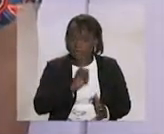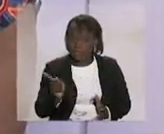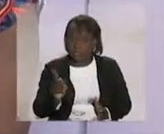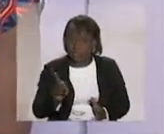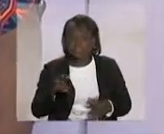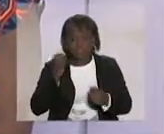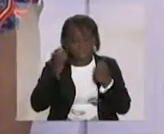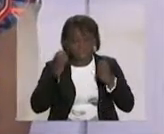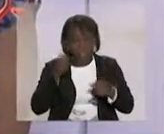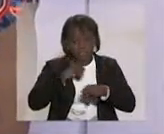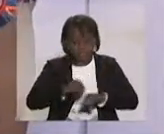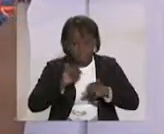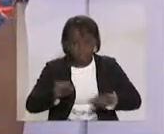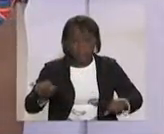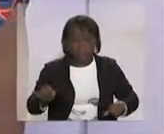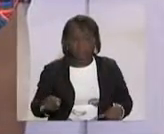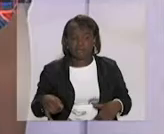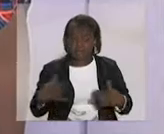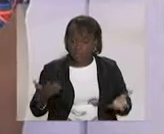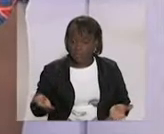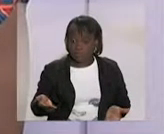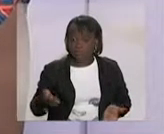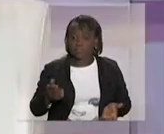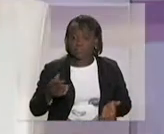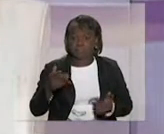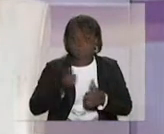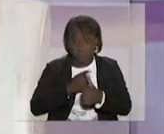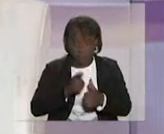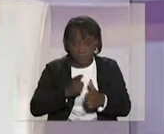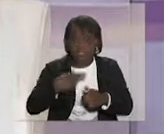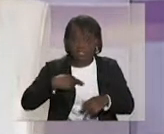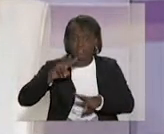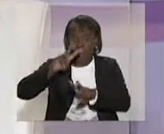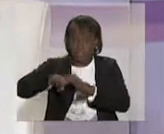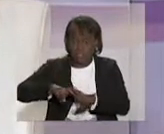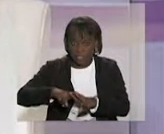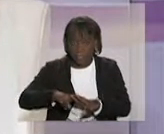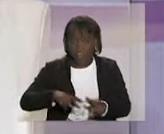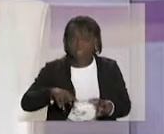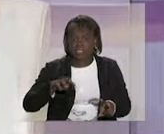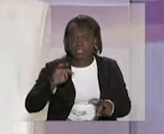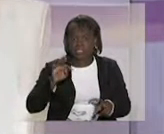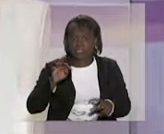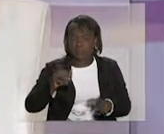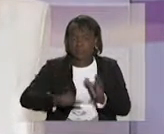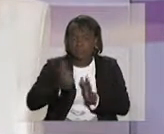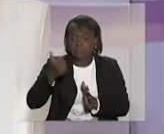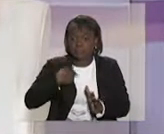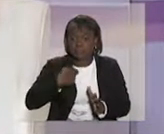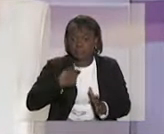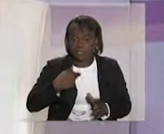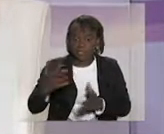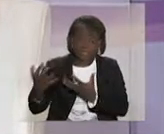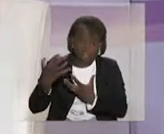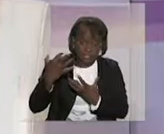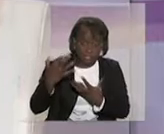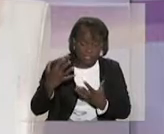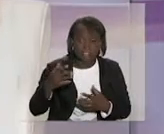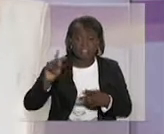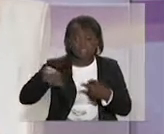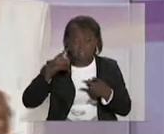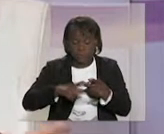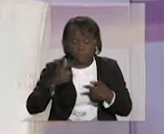Calo também estava muito forte, né, nessa campanha. A gente depois, primeiro surgiu essa hashtag do Think Olga, né, meu primeiro